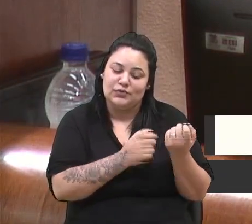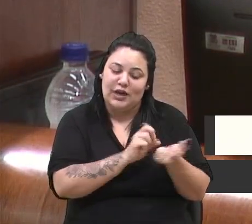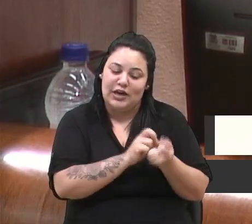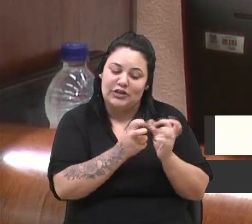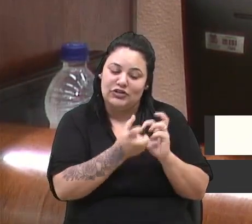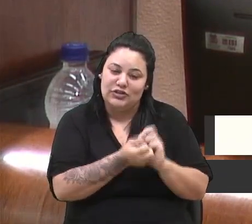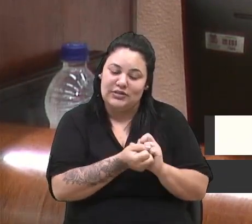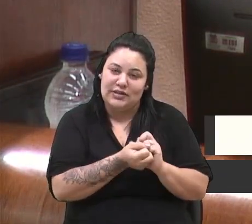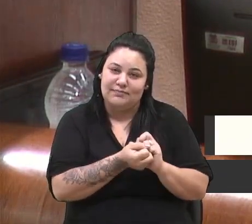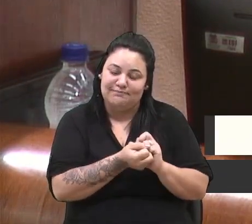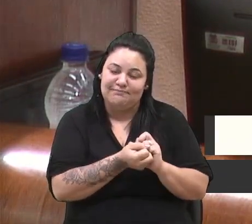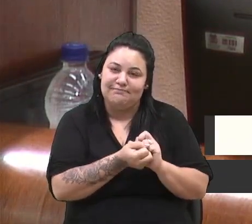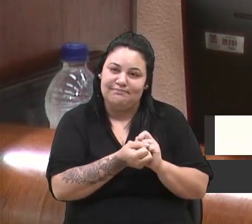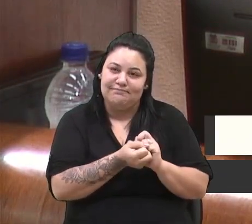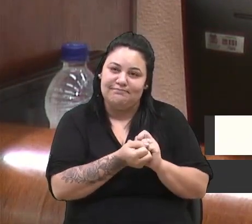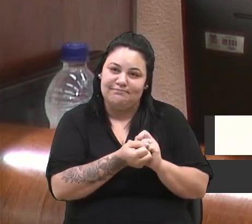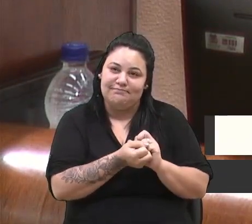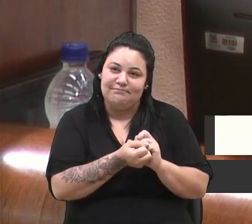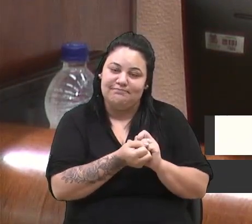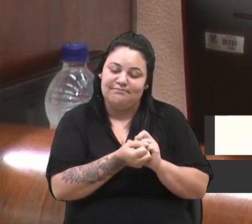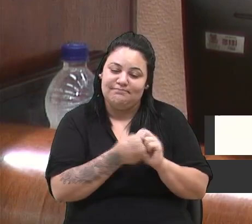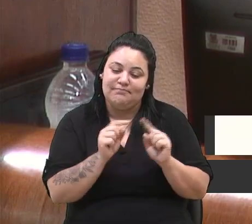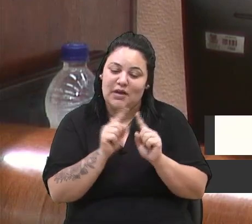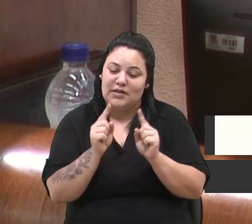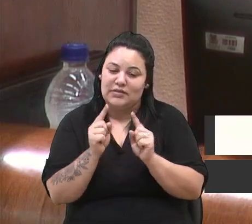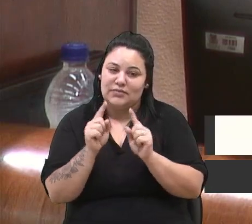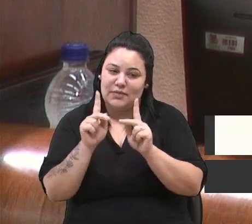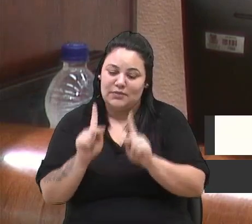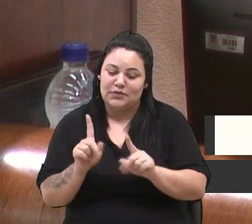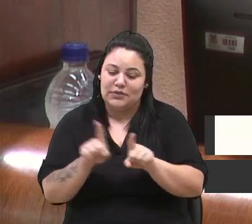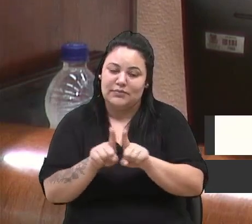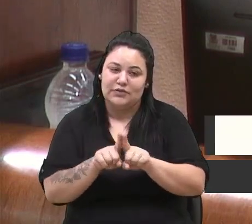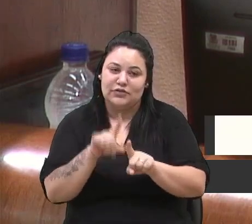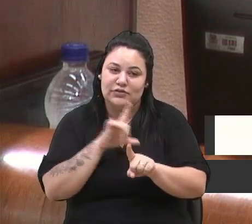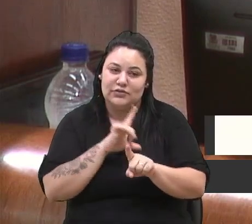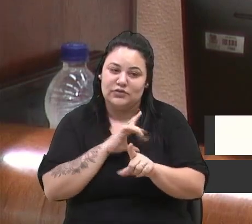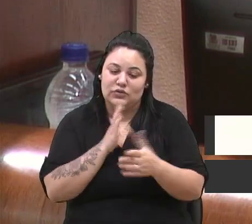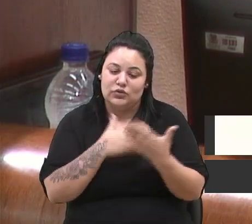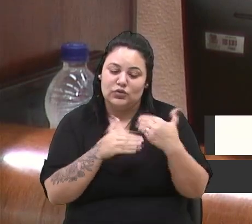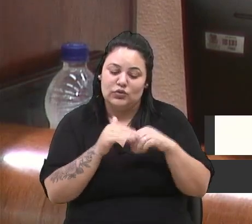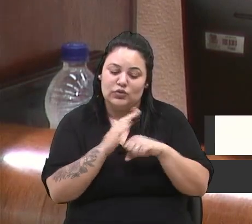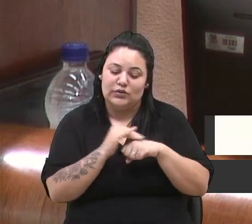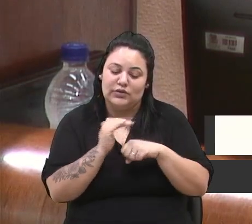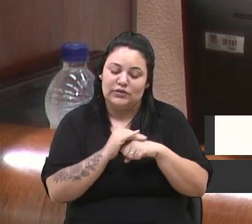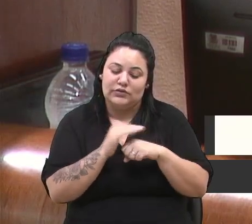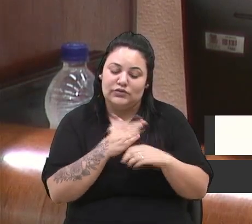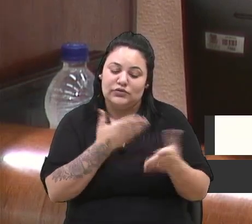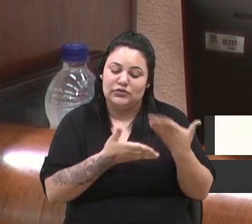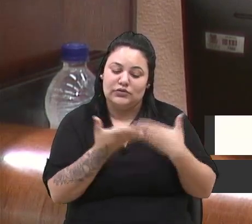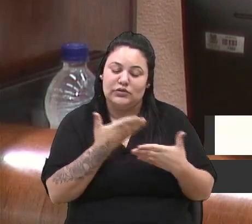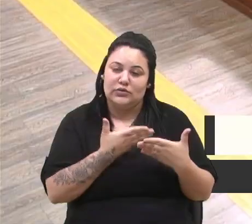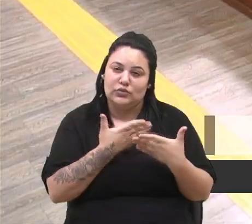uma pessoa que tinha toda essa forma carinhosa de lidar com todos.